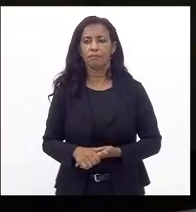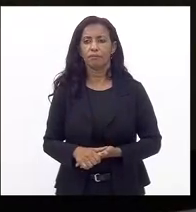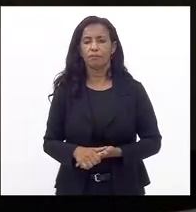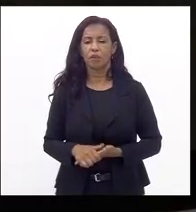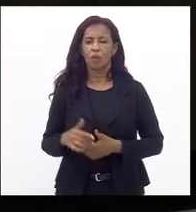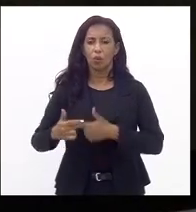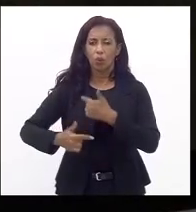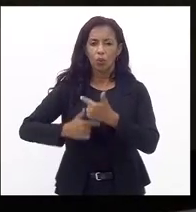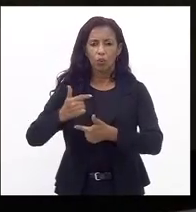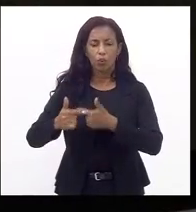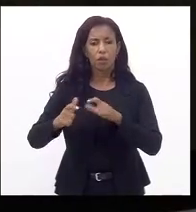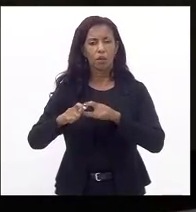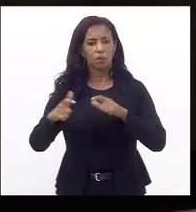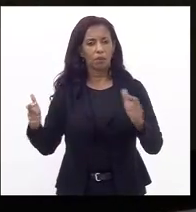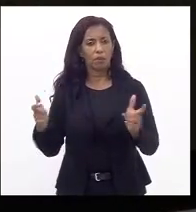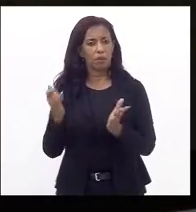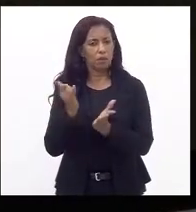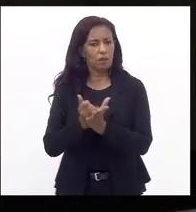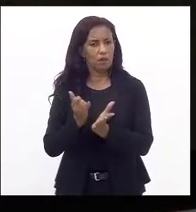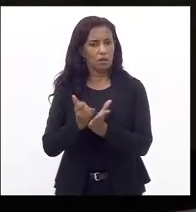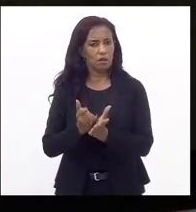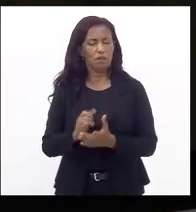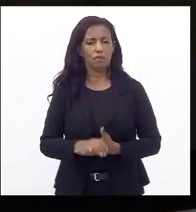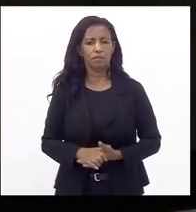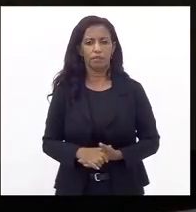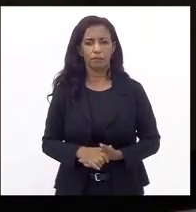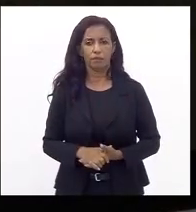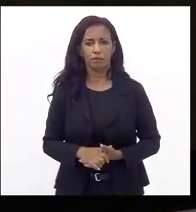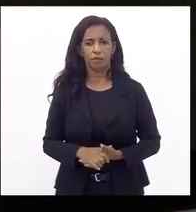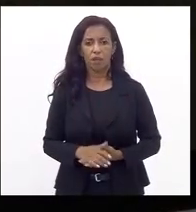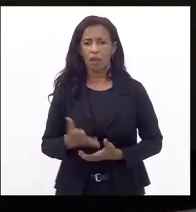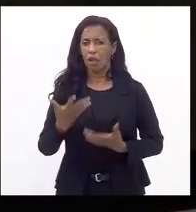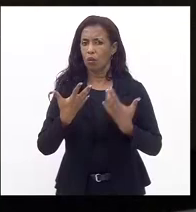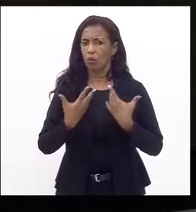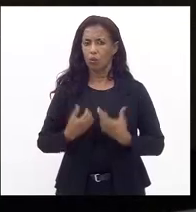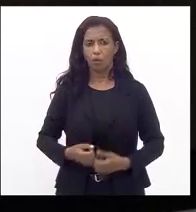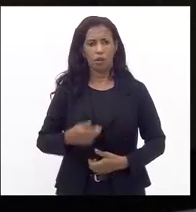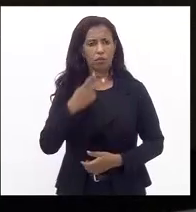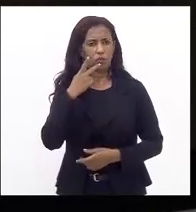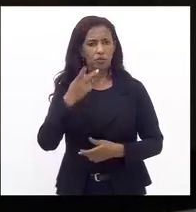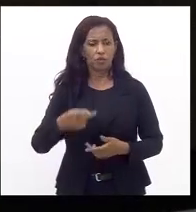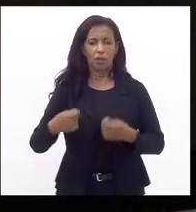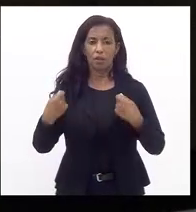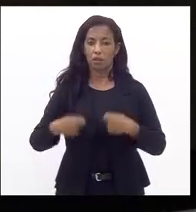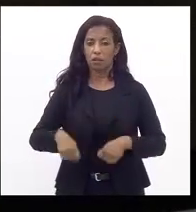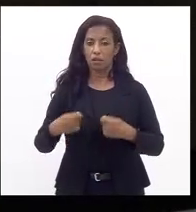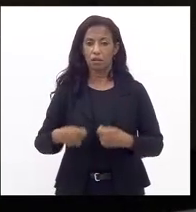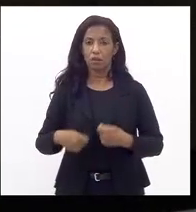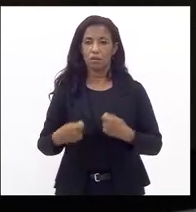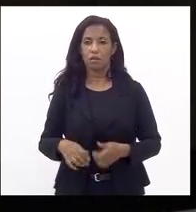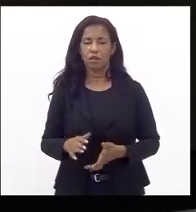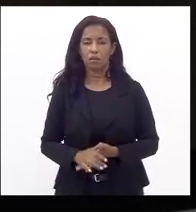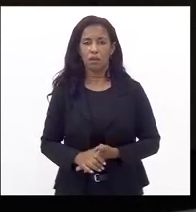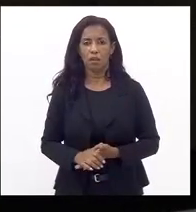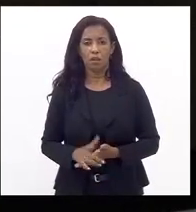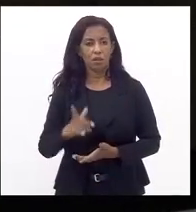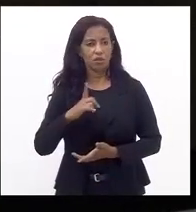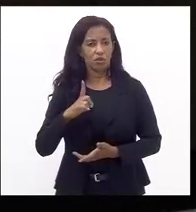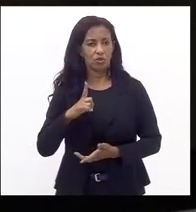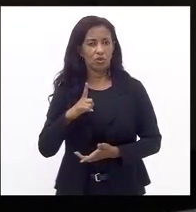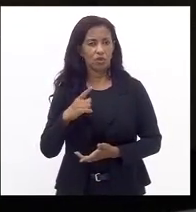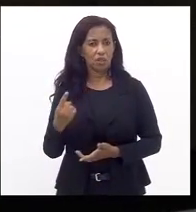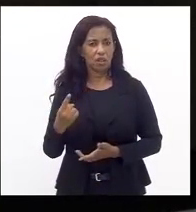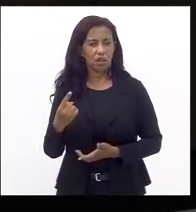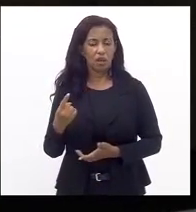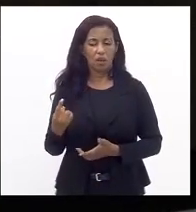lutando para aumentar a receita eu não canso de falar na densidade da gente tem uma